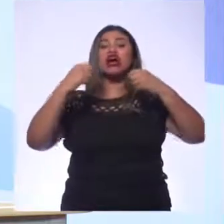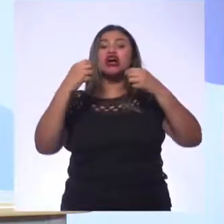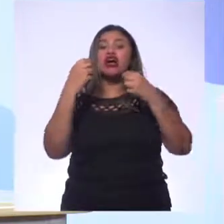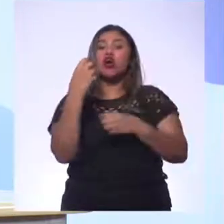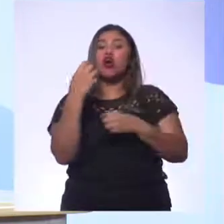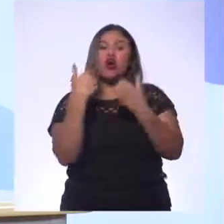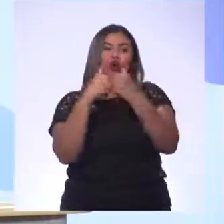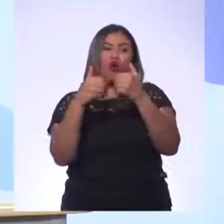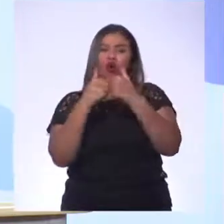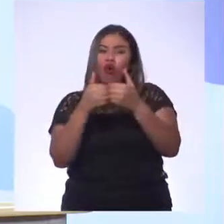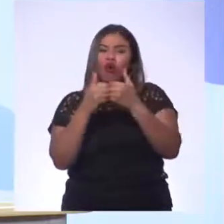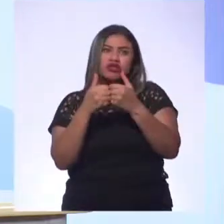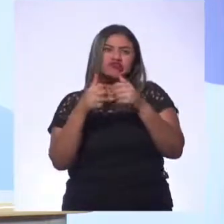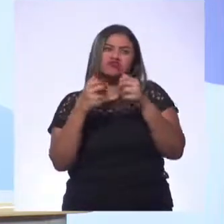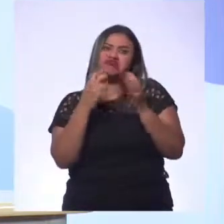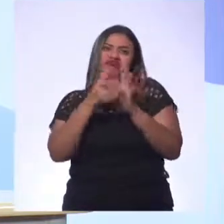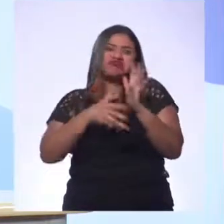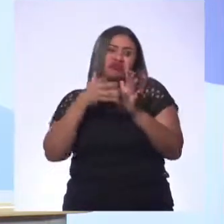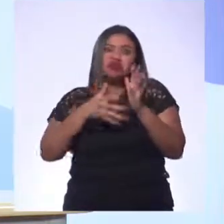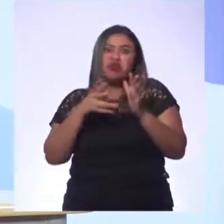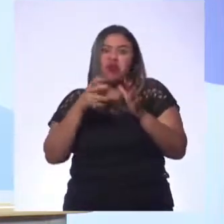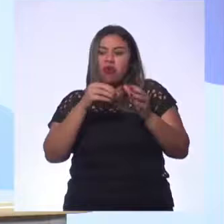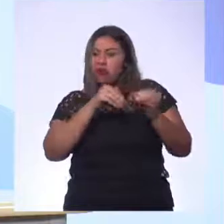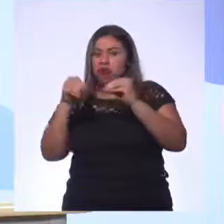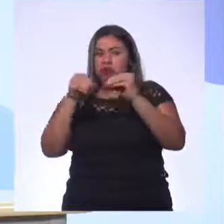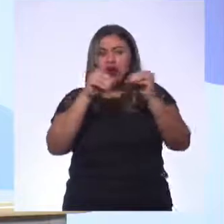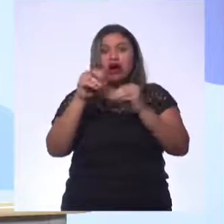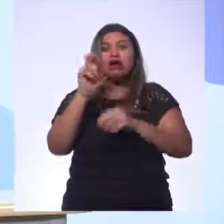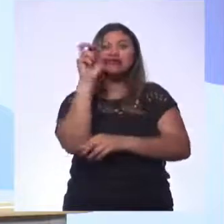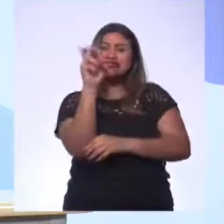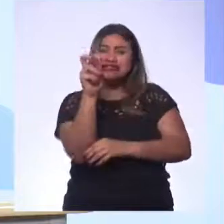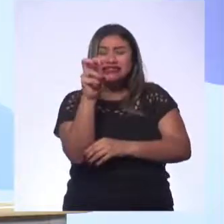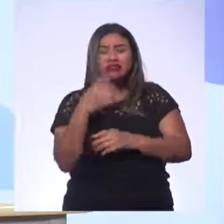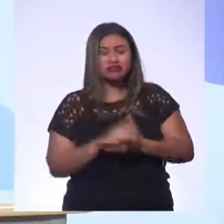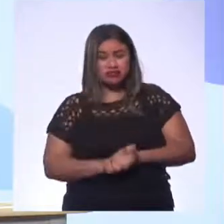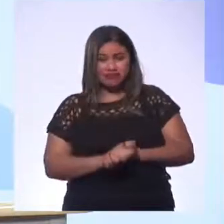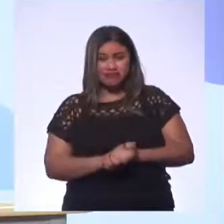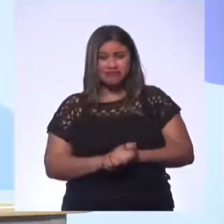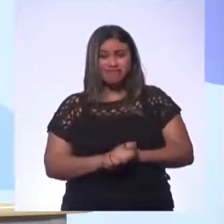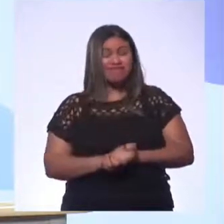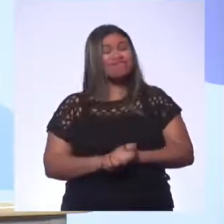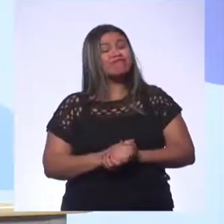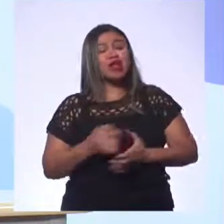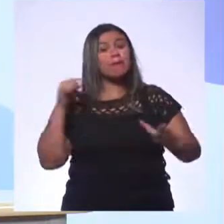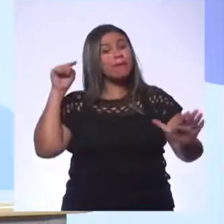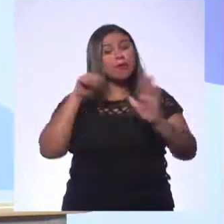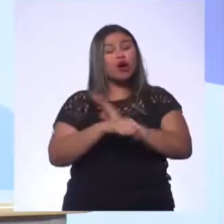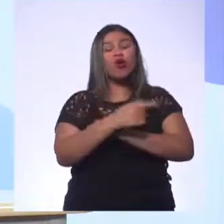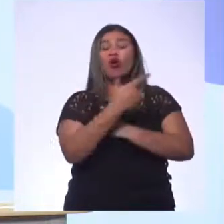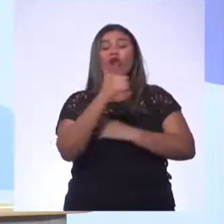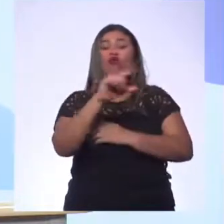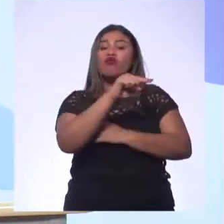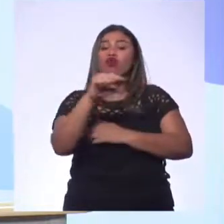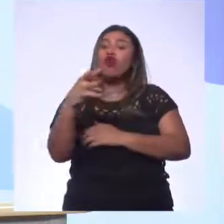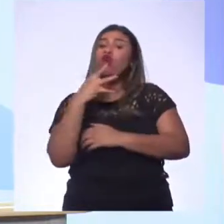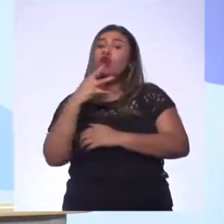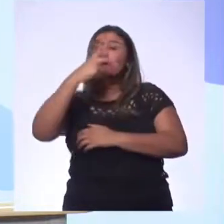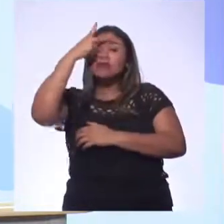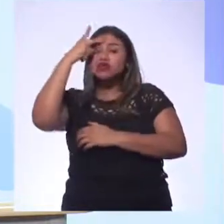cidade? Você conhece alguém que já morreu, que um parente ou amigo morreu porque não